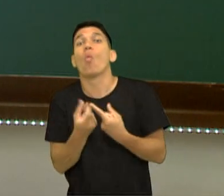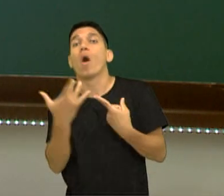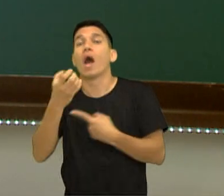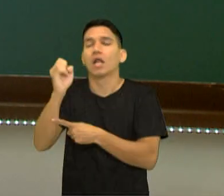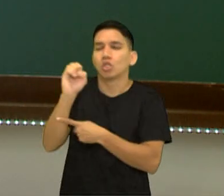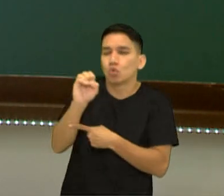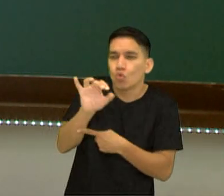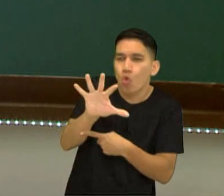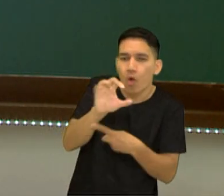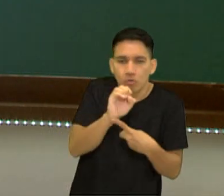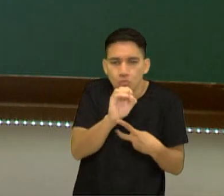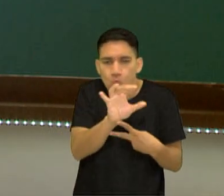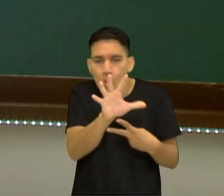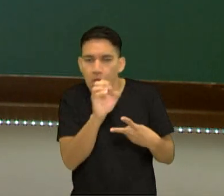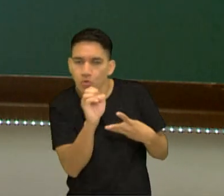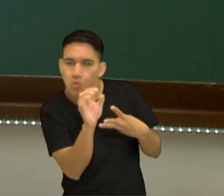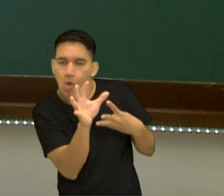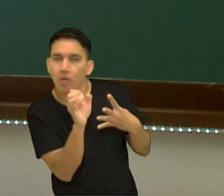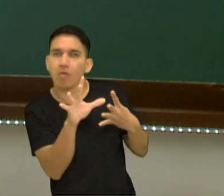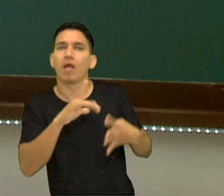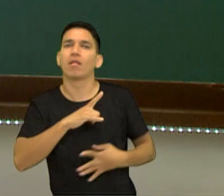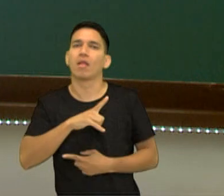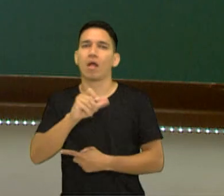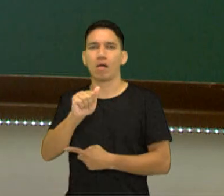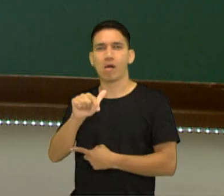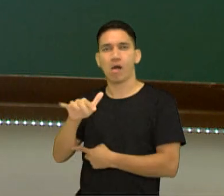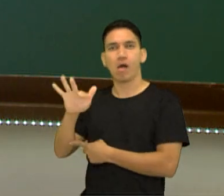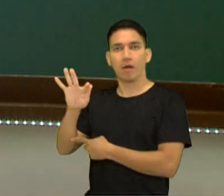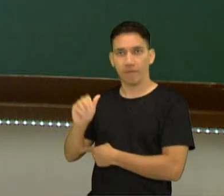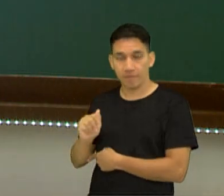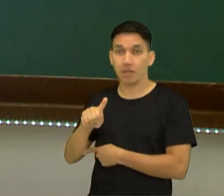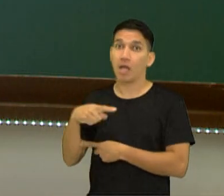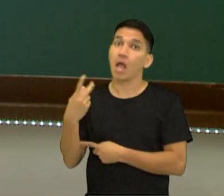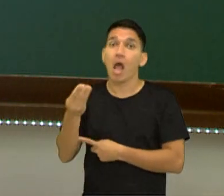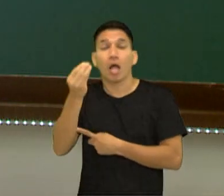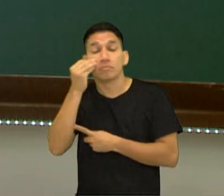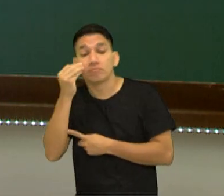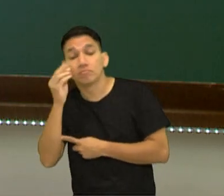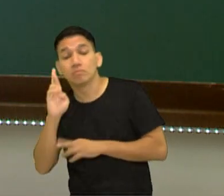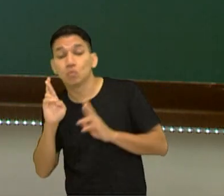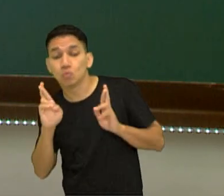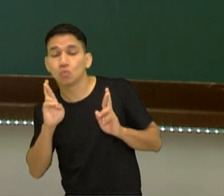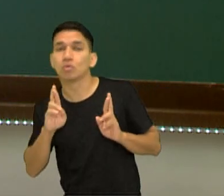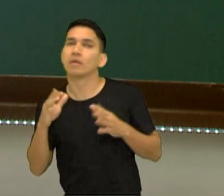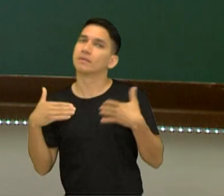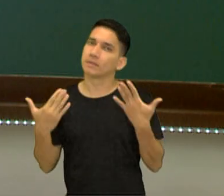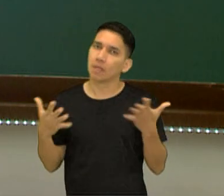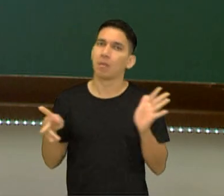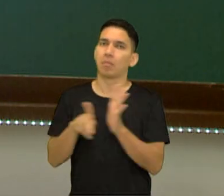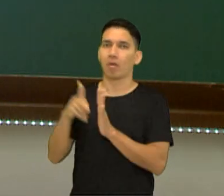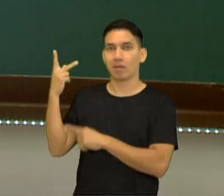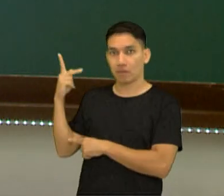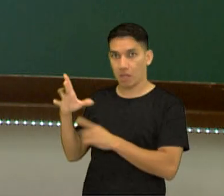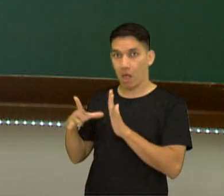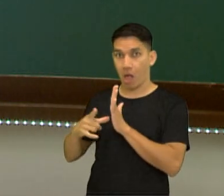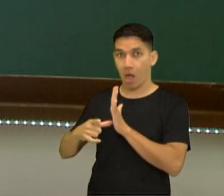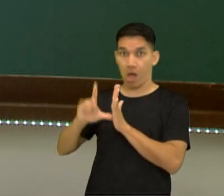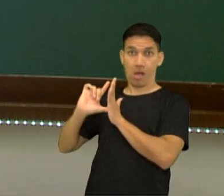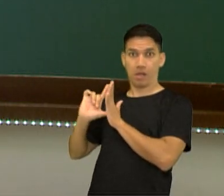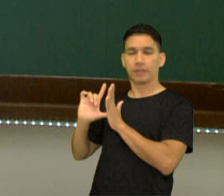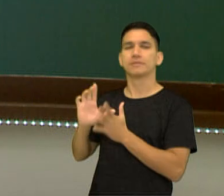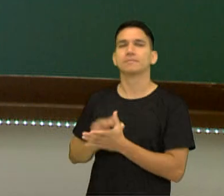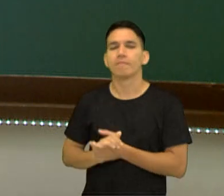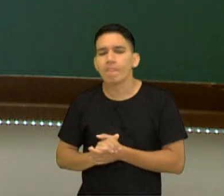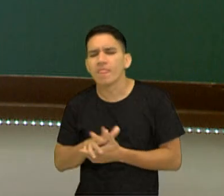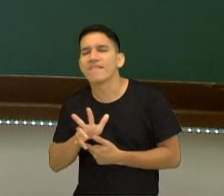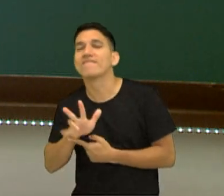partículas alfa incidissem. E ele esperava, segundo o modelo que a gente tinha antes do Rutherford e Thomson, que